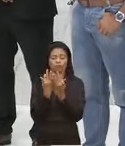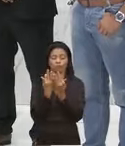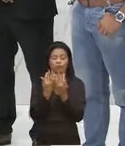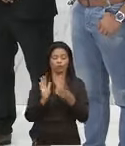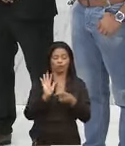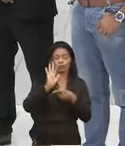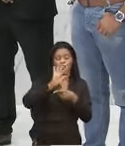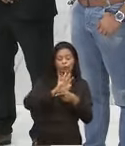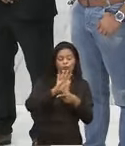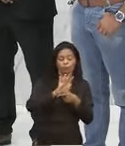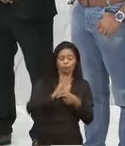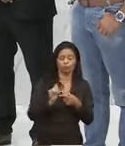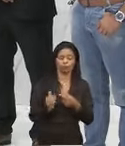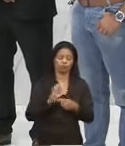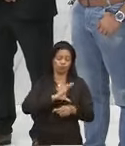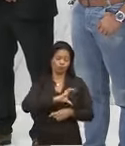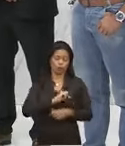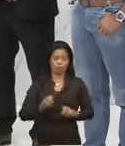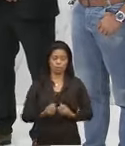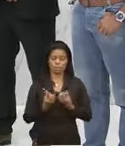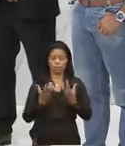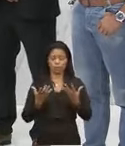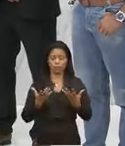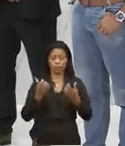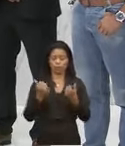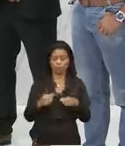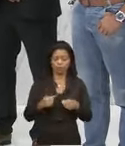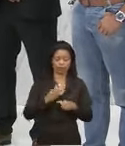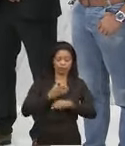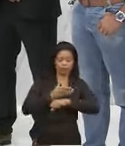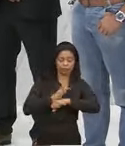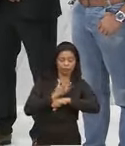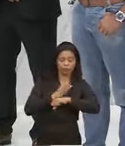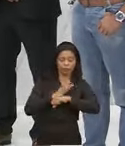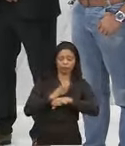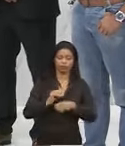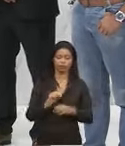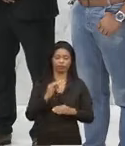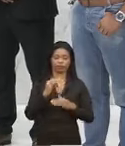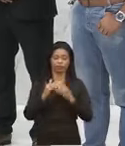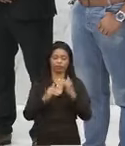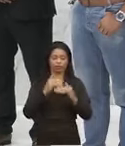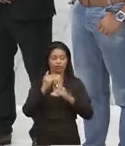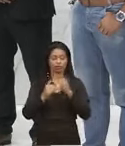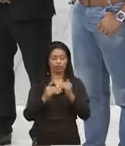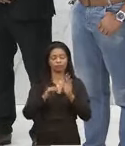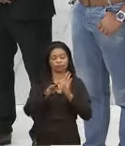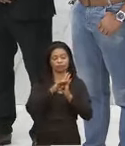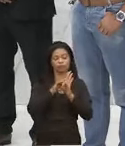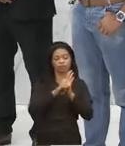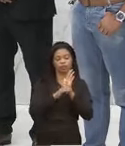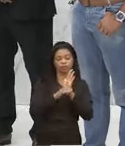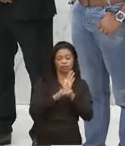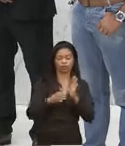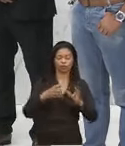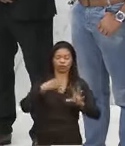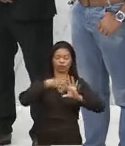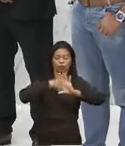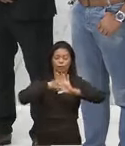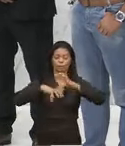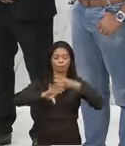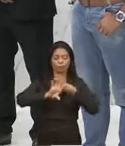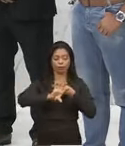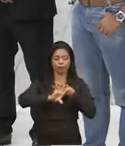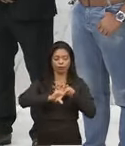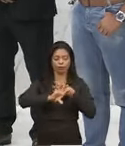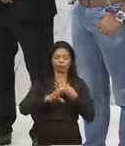ao próximo, a gente tem que voltar a praticar, colocar na ordem do dia a empatia, que a gente tanto fala,